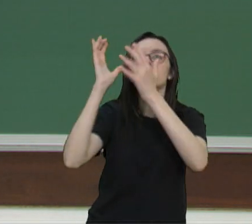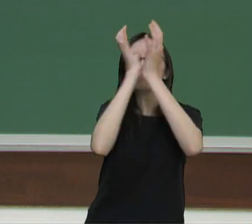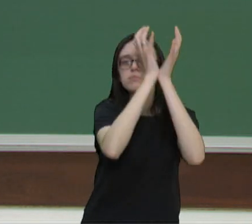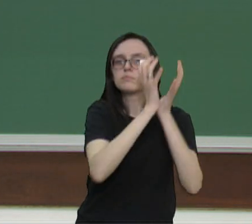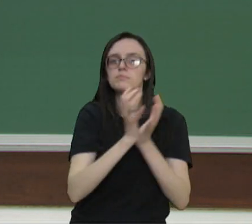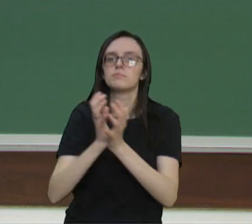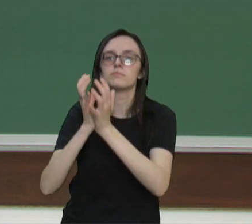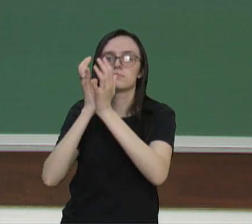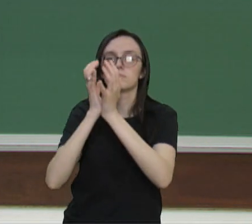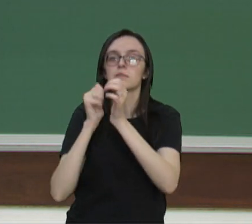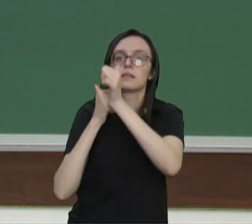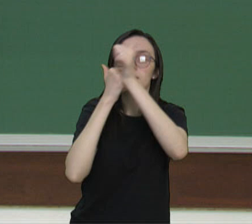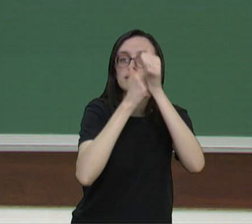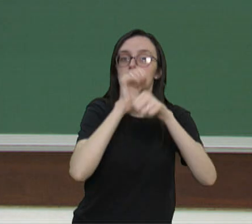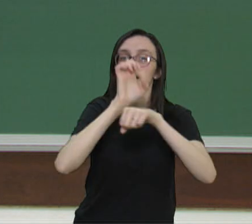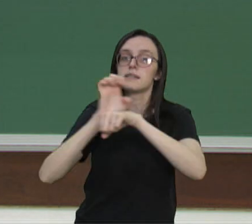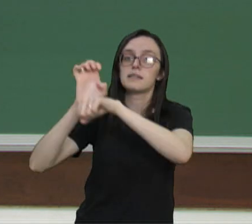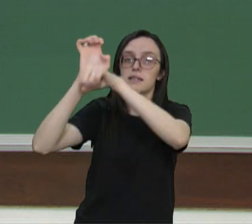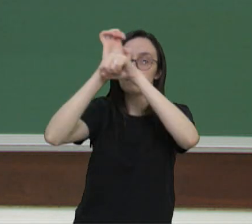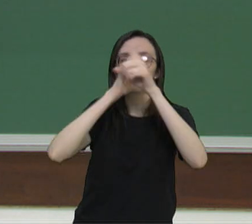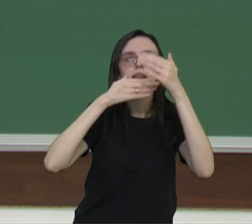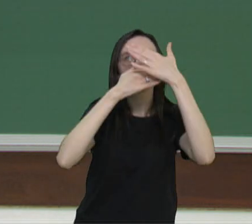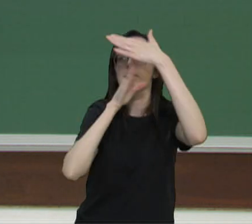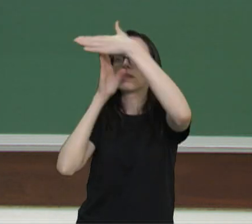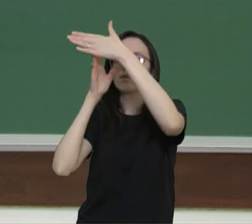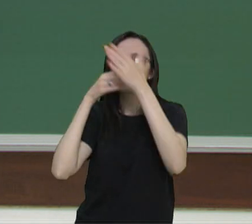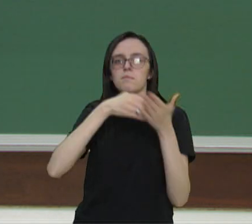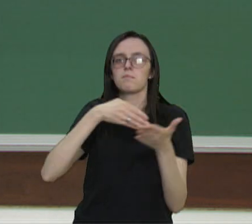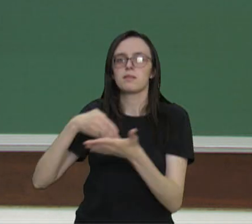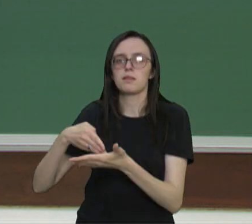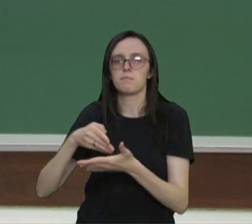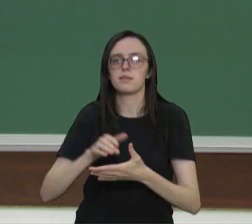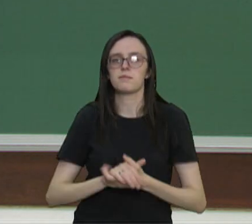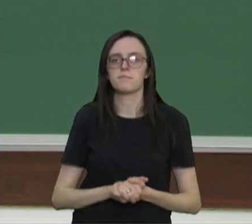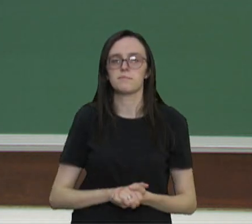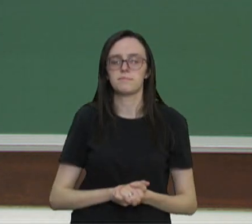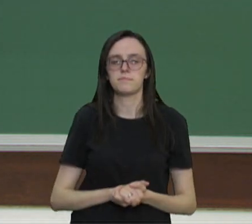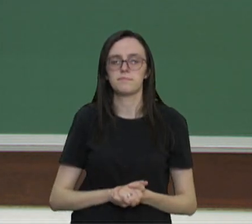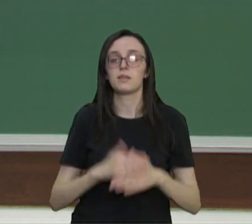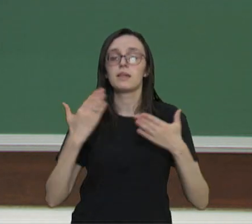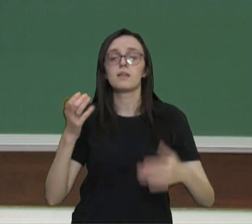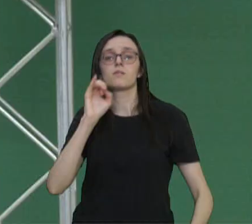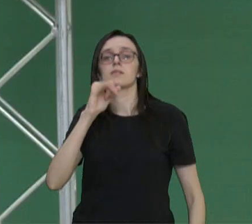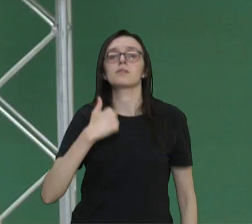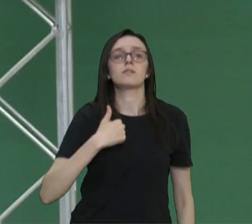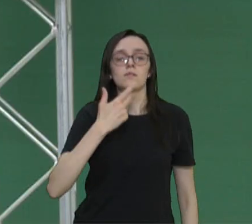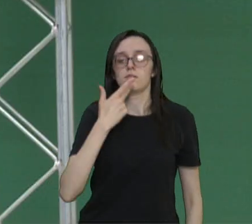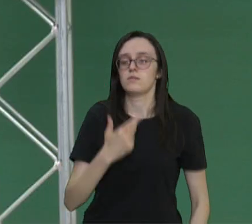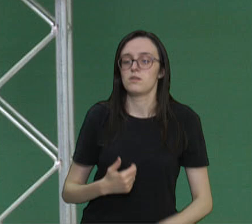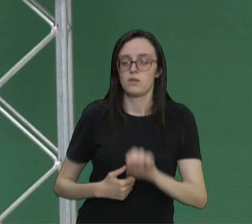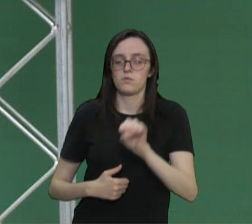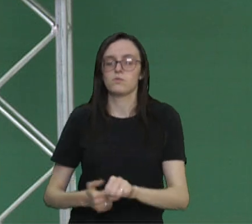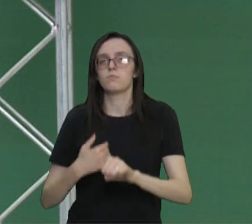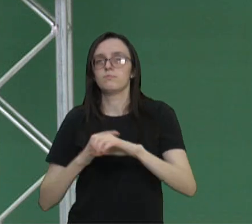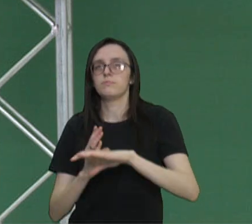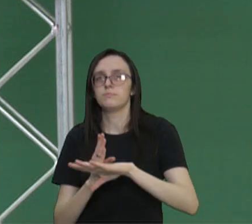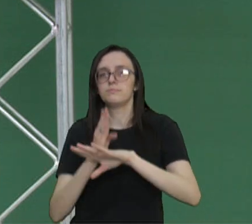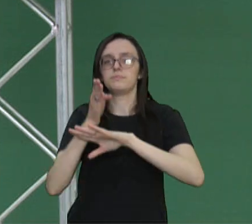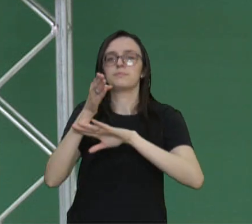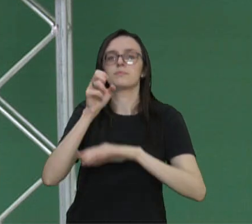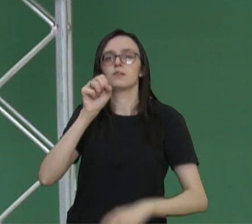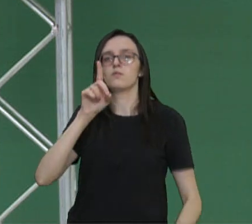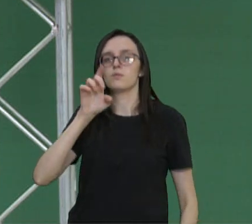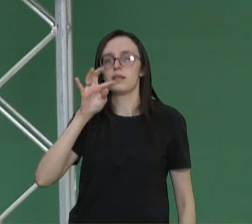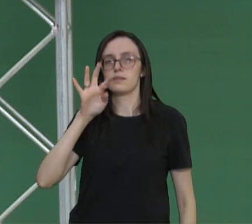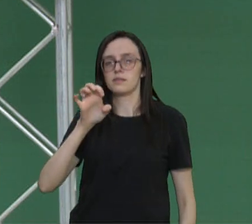do território dos estados, os limites administrativos dos estados. Então, quando eu saio da região sul e vou para a região